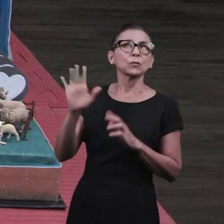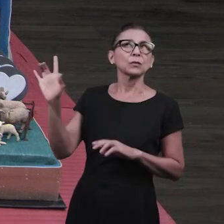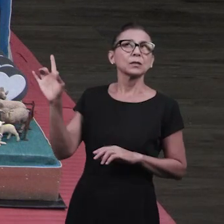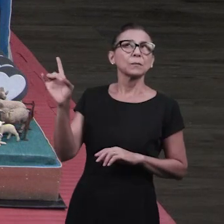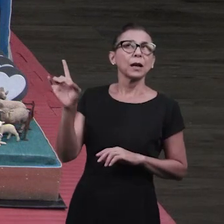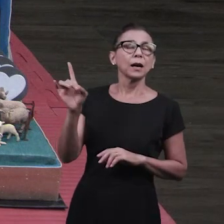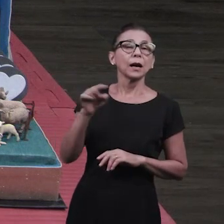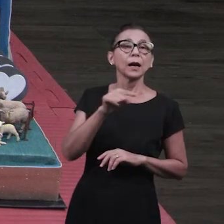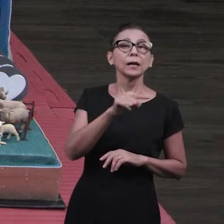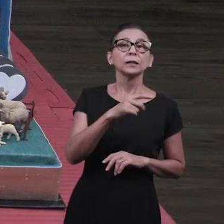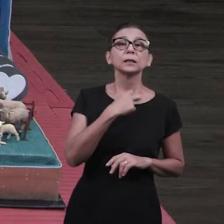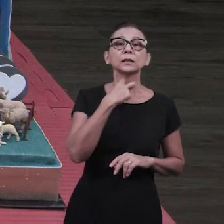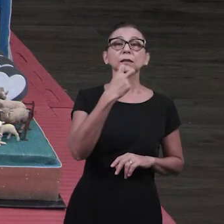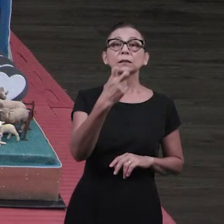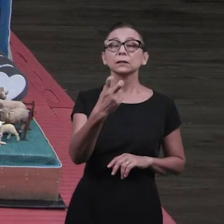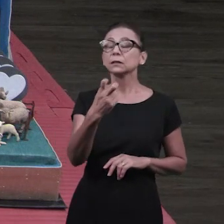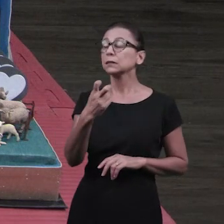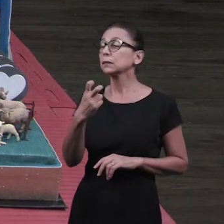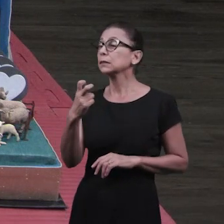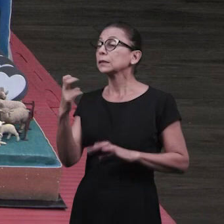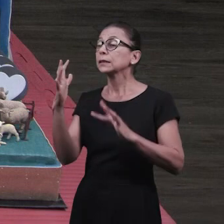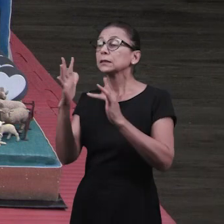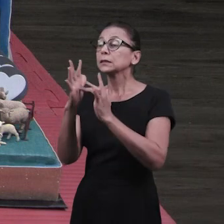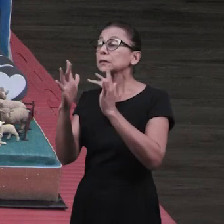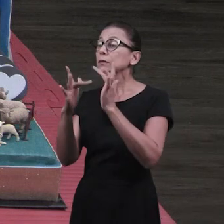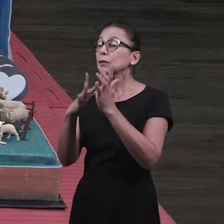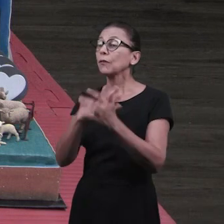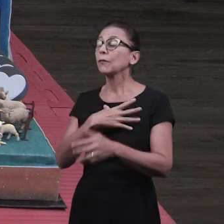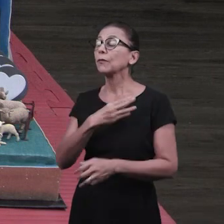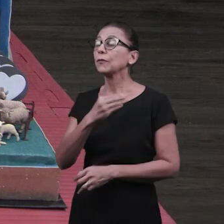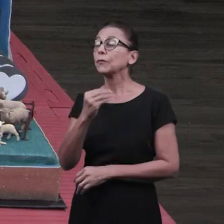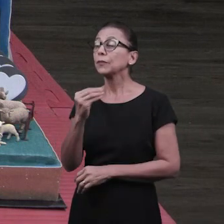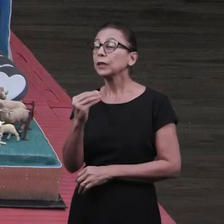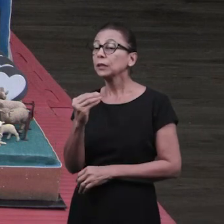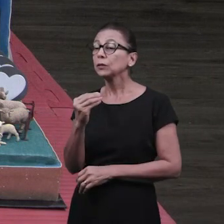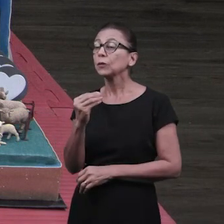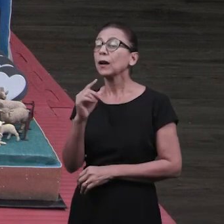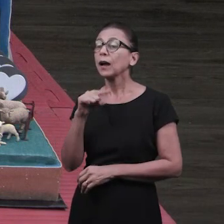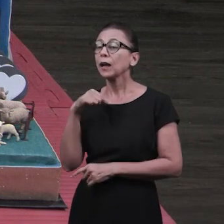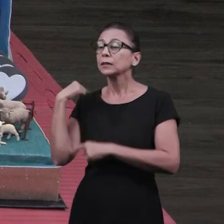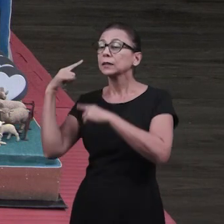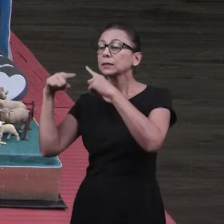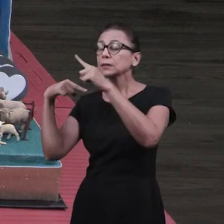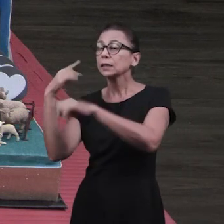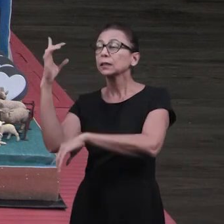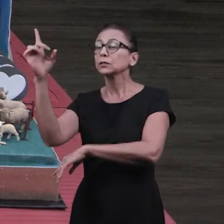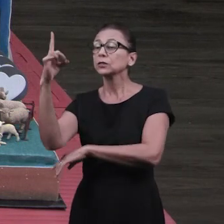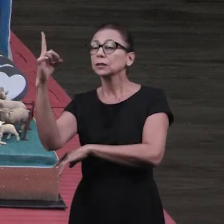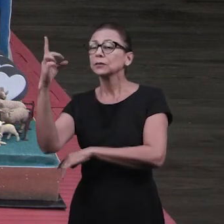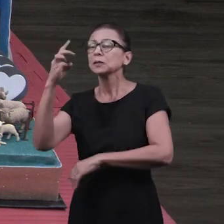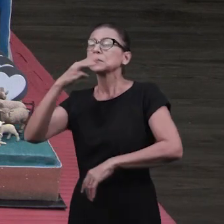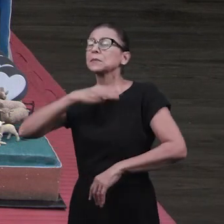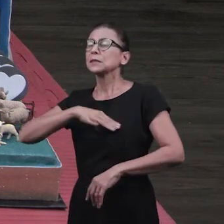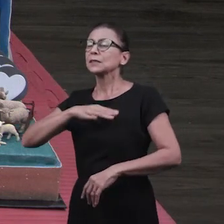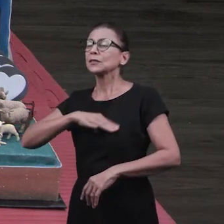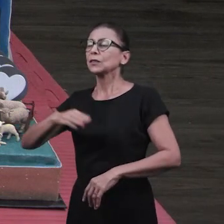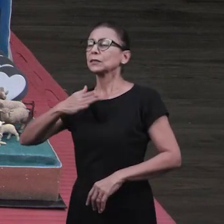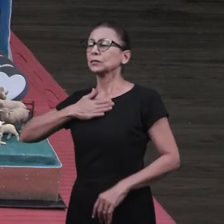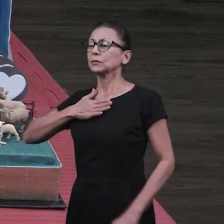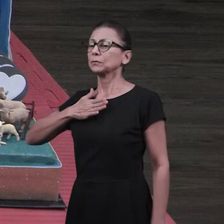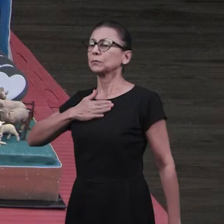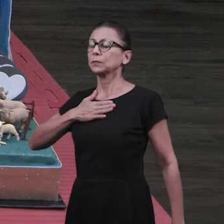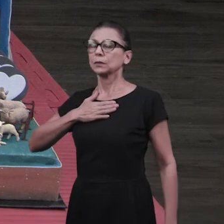ó: Jesus, filho de Davi, tem misericórdia de mim. E